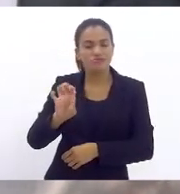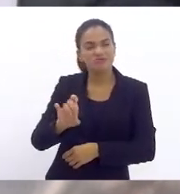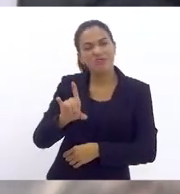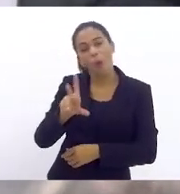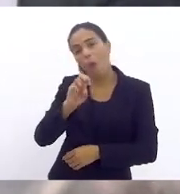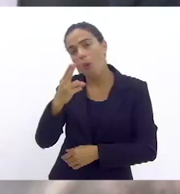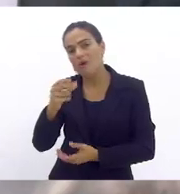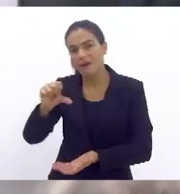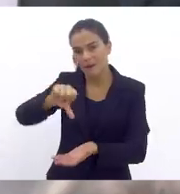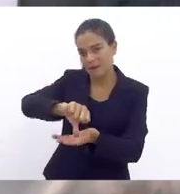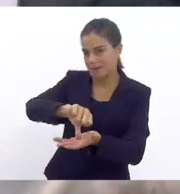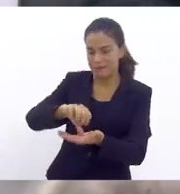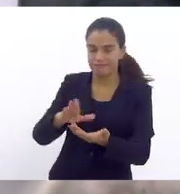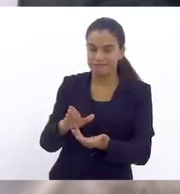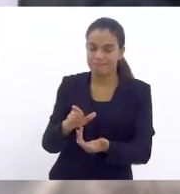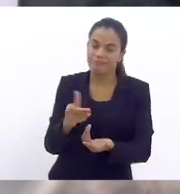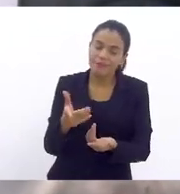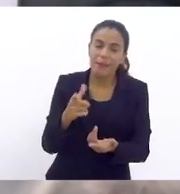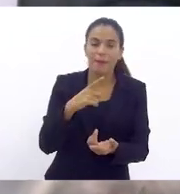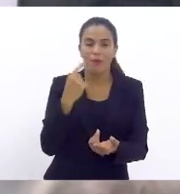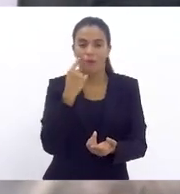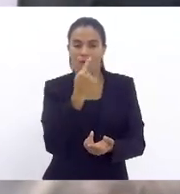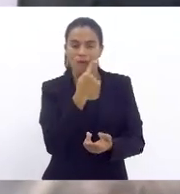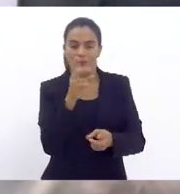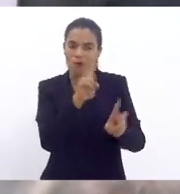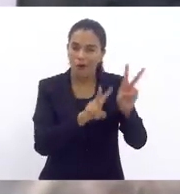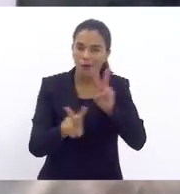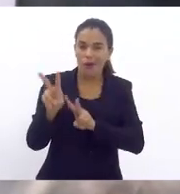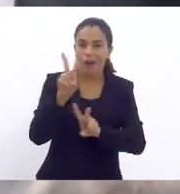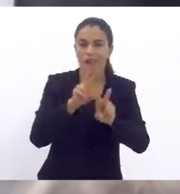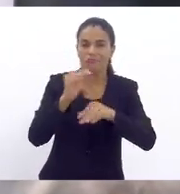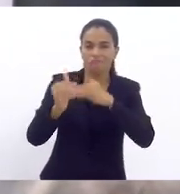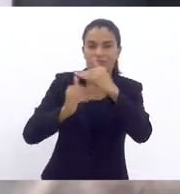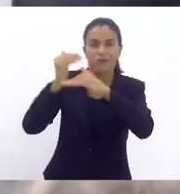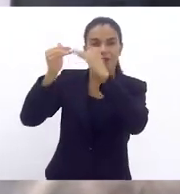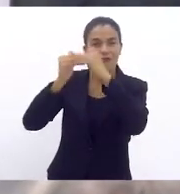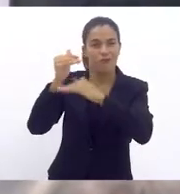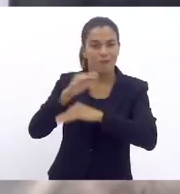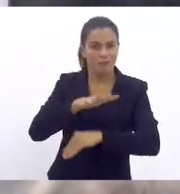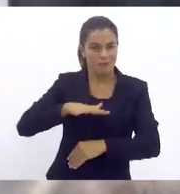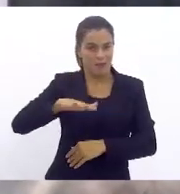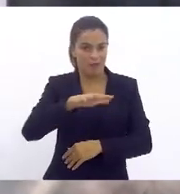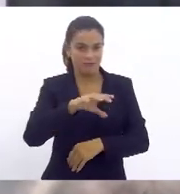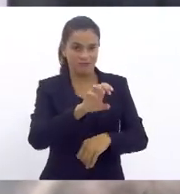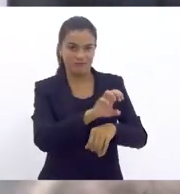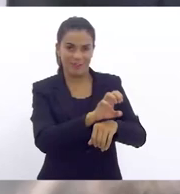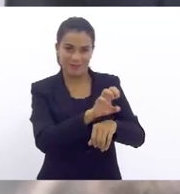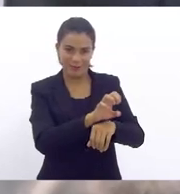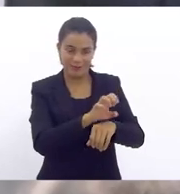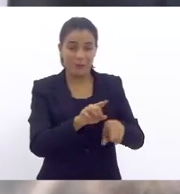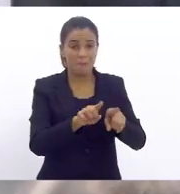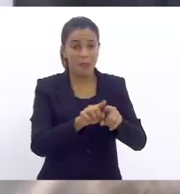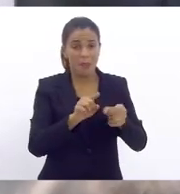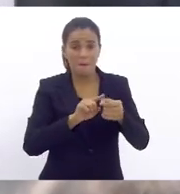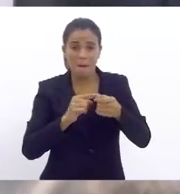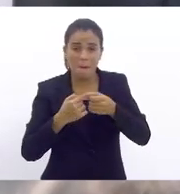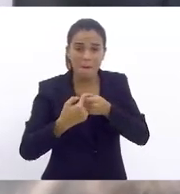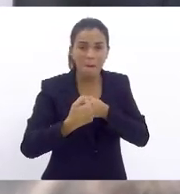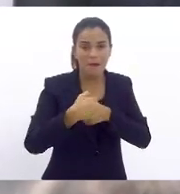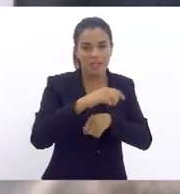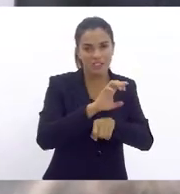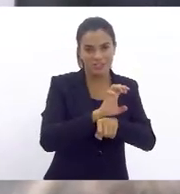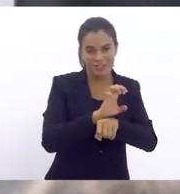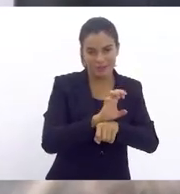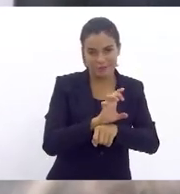da capital mas como ter esse olhar também do desenvolvimento Regional interestados e Inter estados é